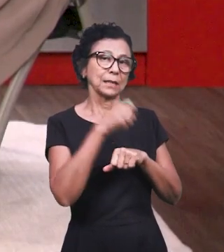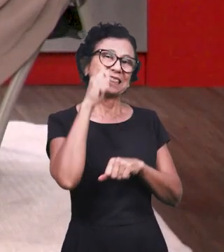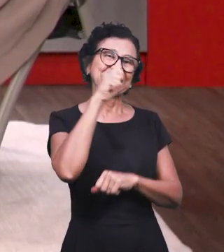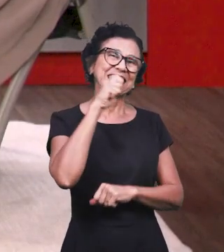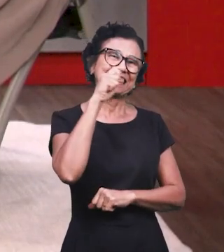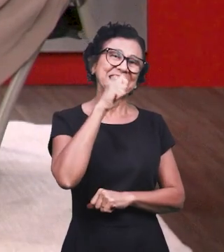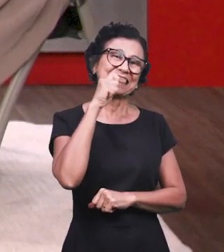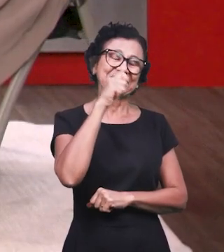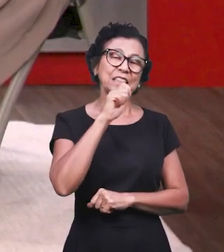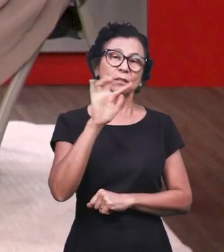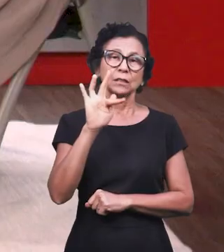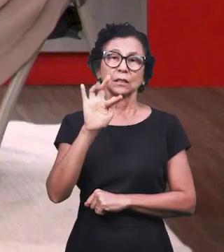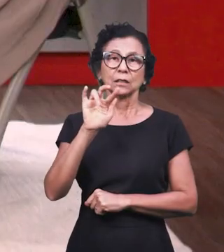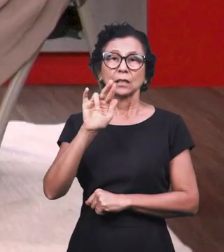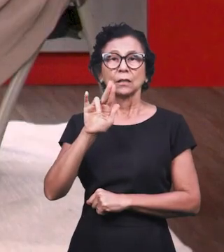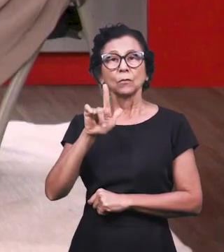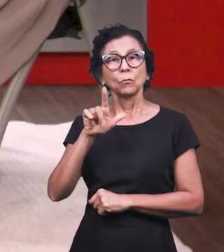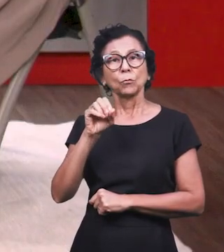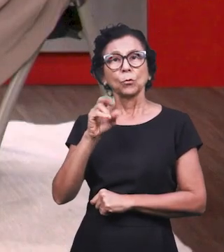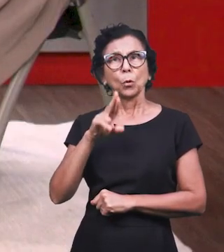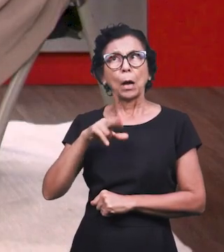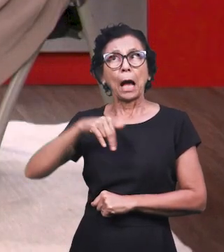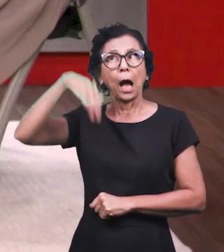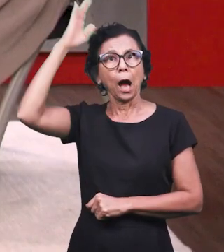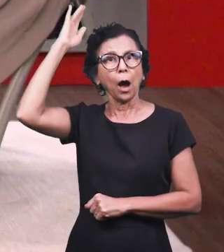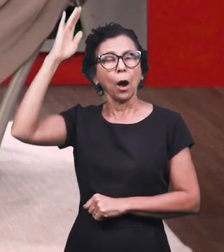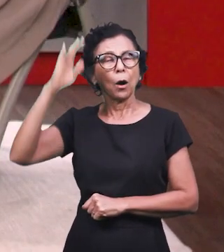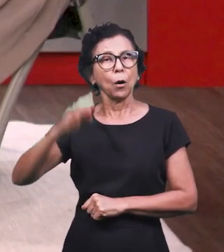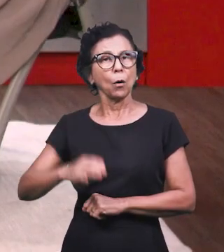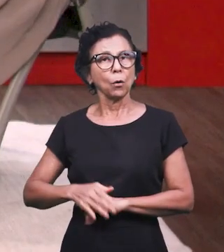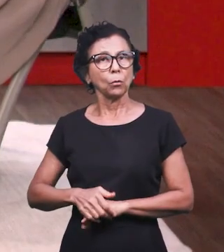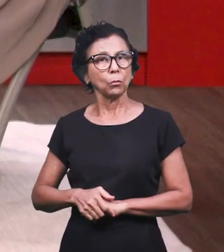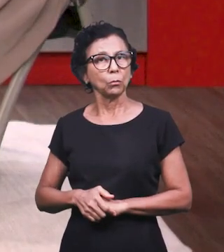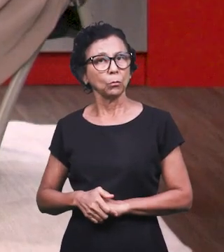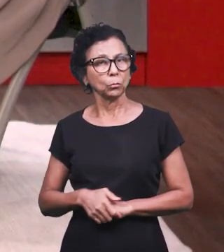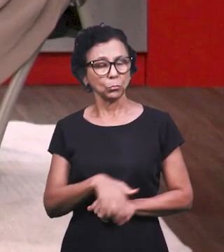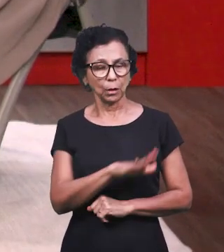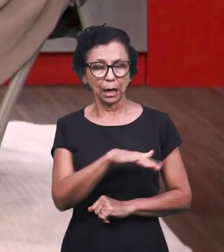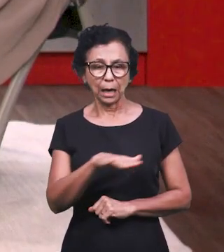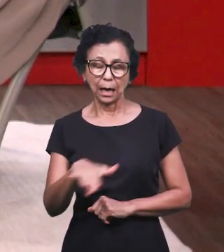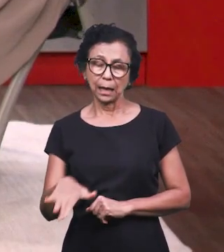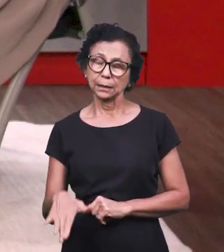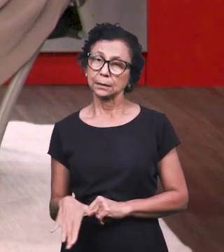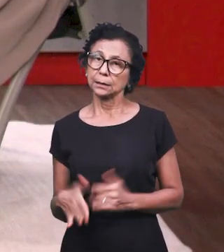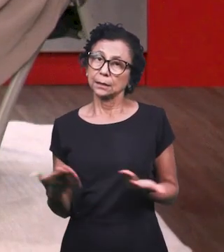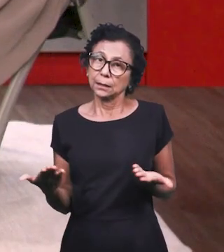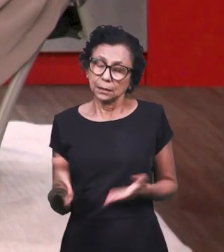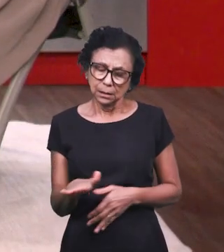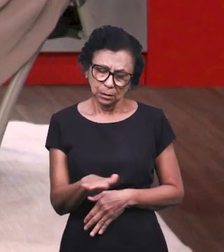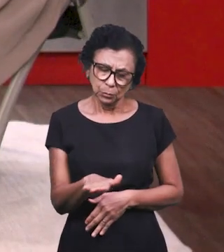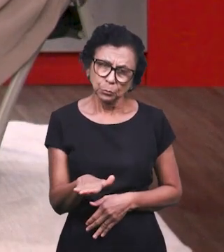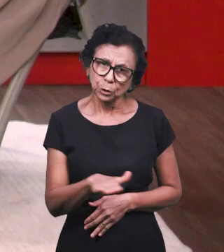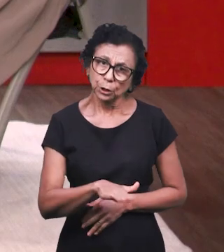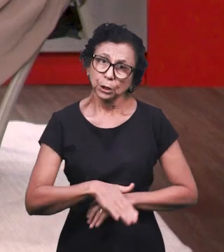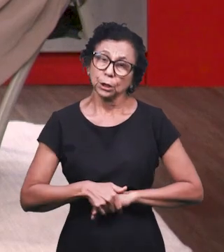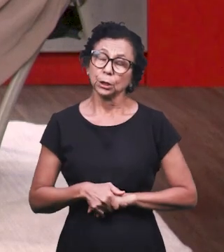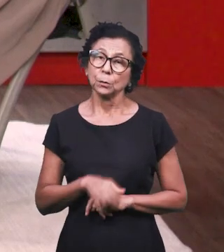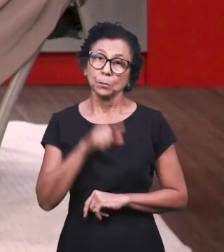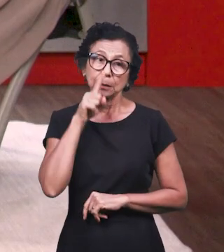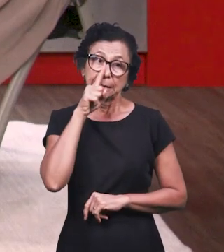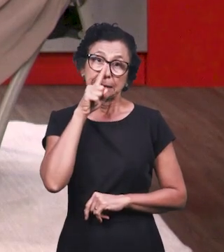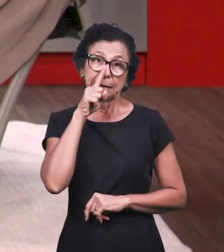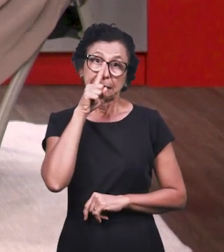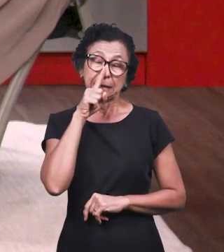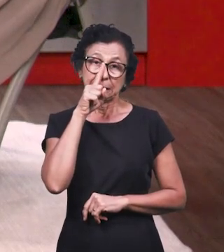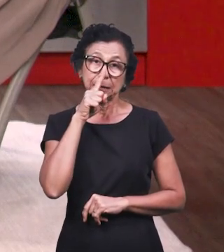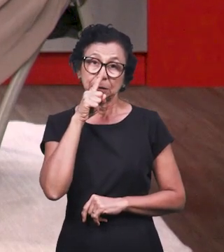de flúor mais alta, que às vezes a criança ainda não está pronta para receber aquilo. Ainda mais as crianças pequenas que podem correr o risco de